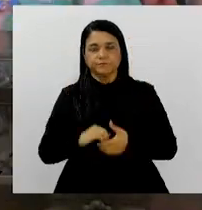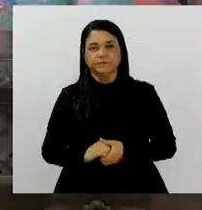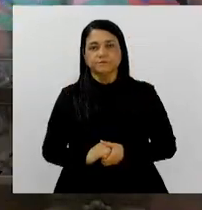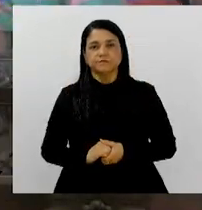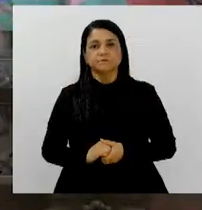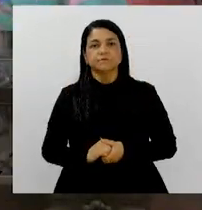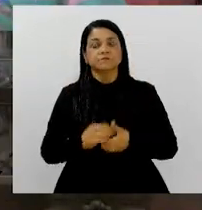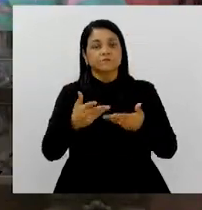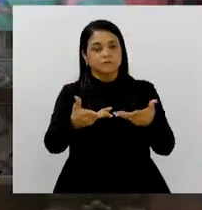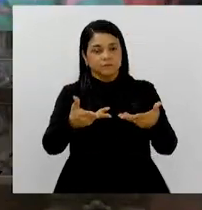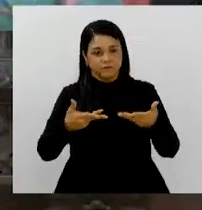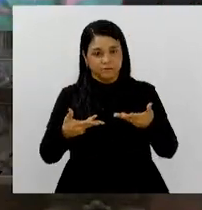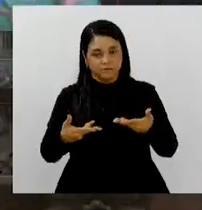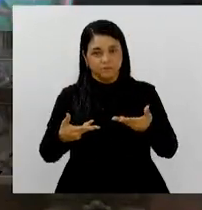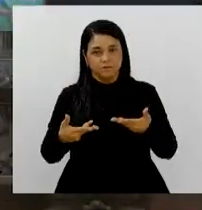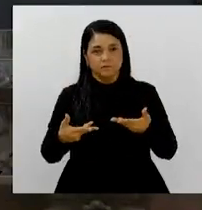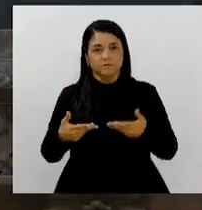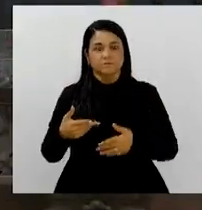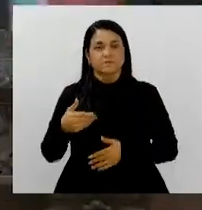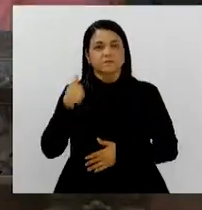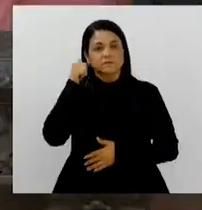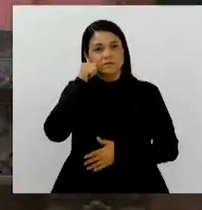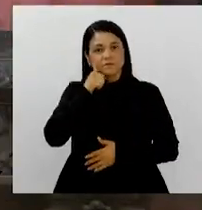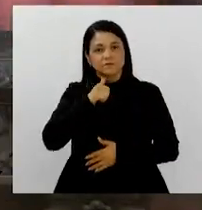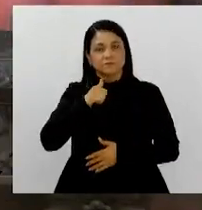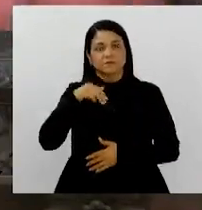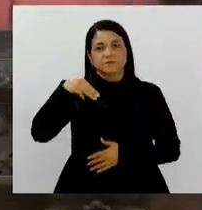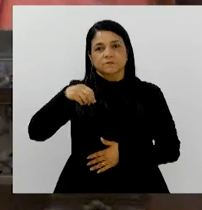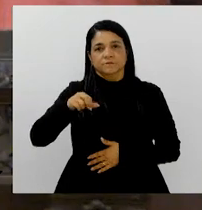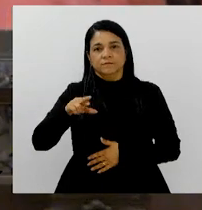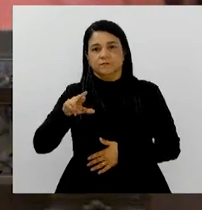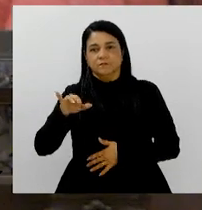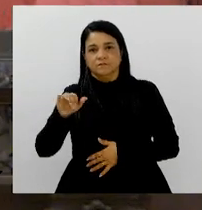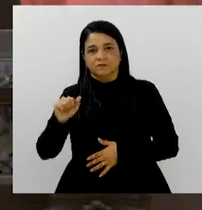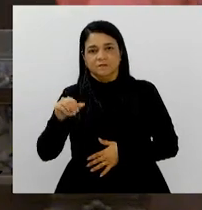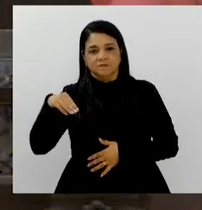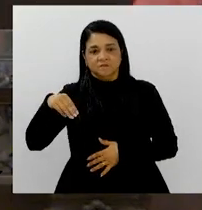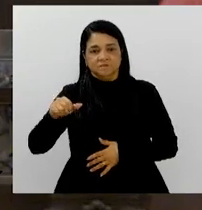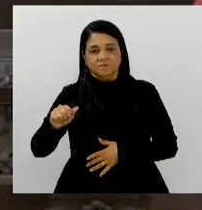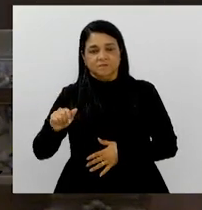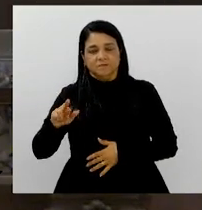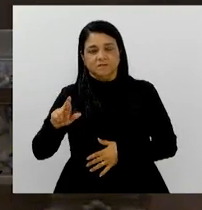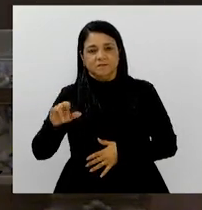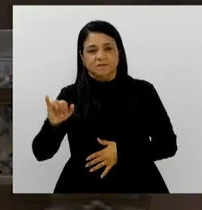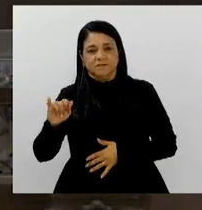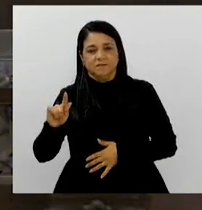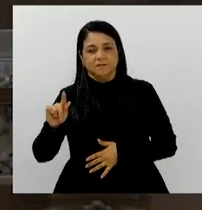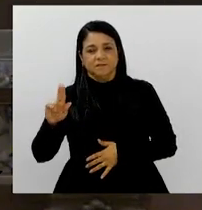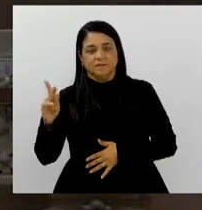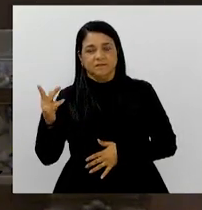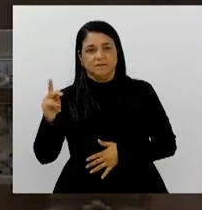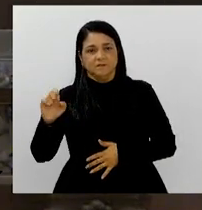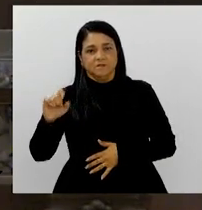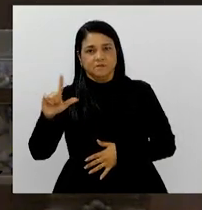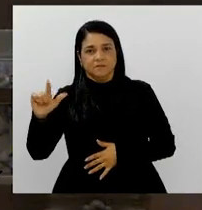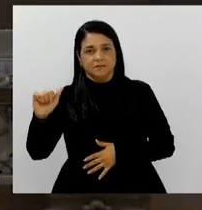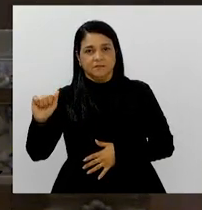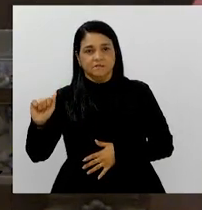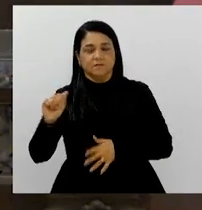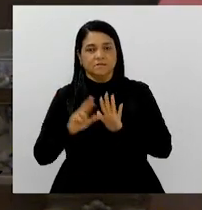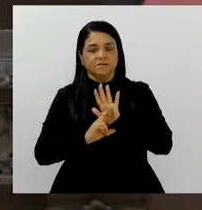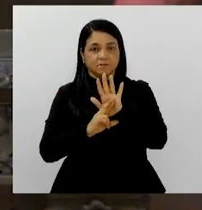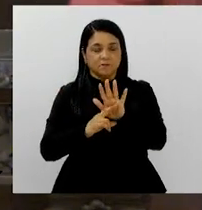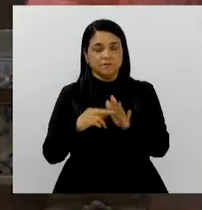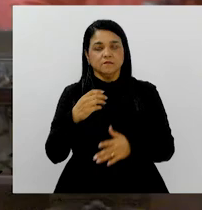Também convido a senhora Maria Marighella, representando o governo federal, o Ministério